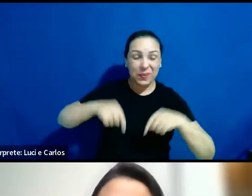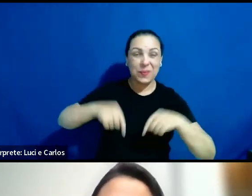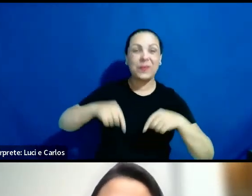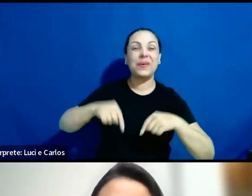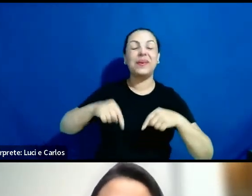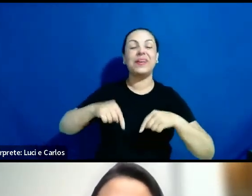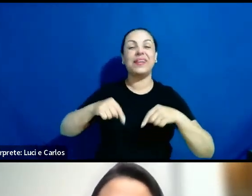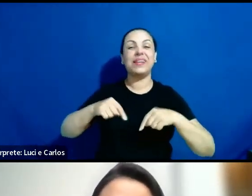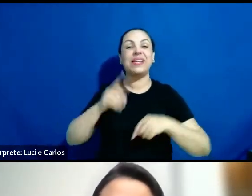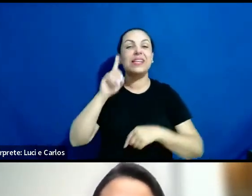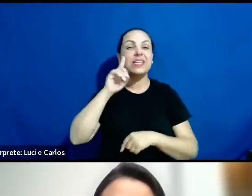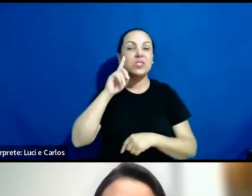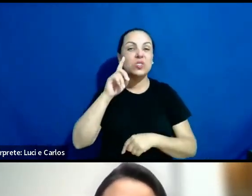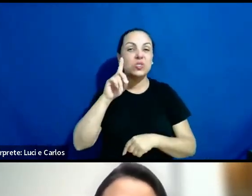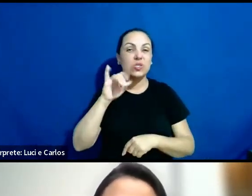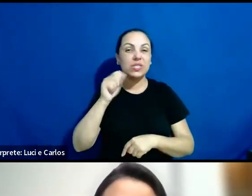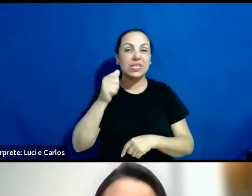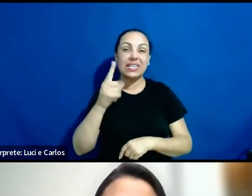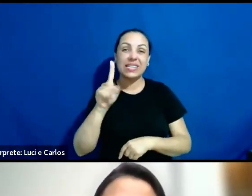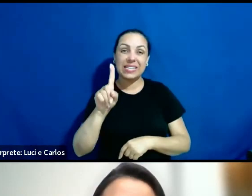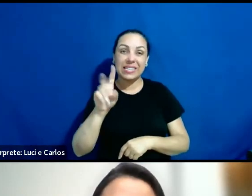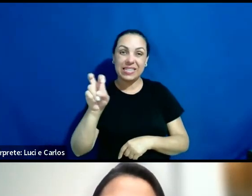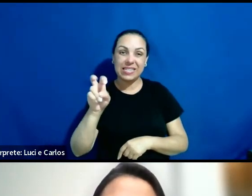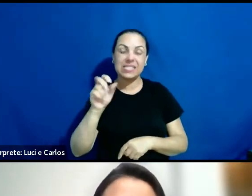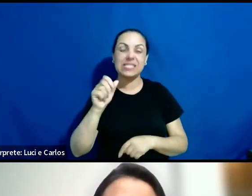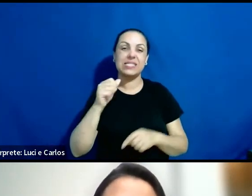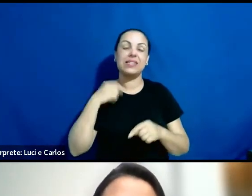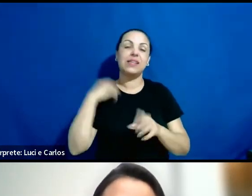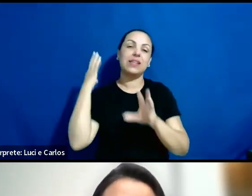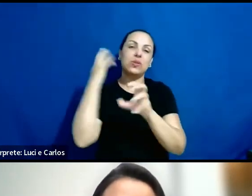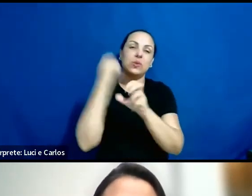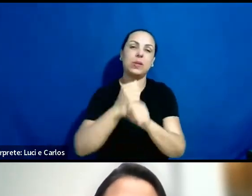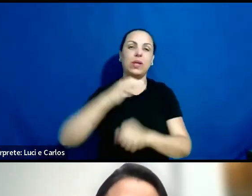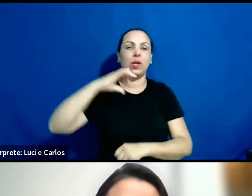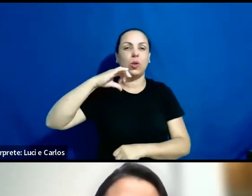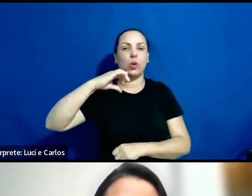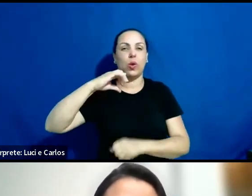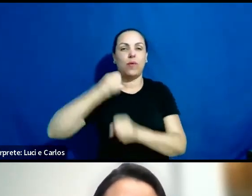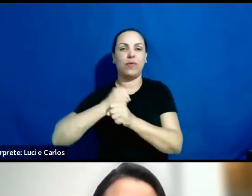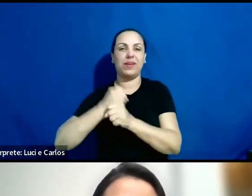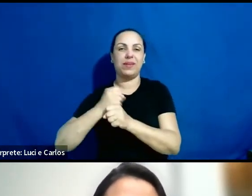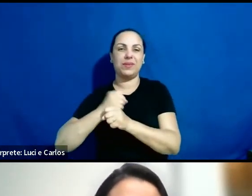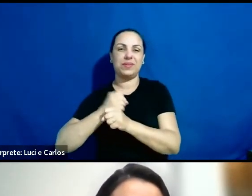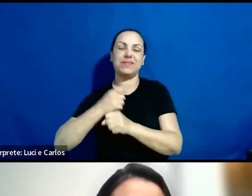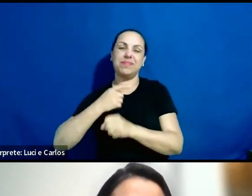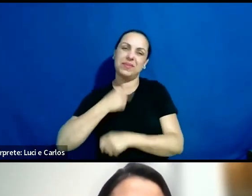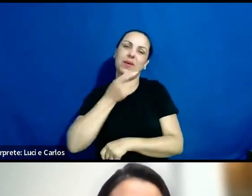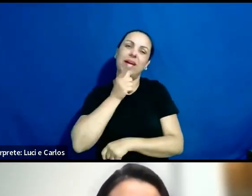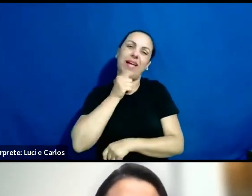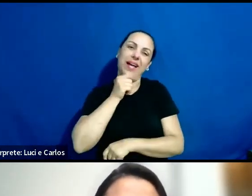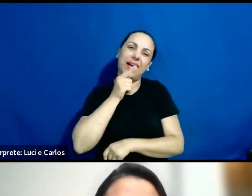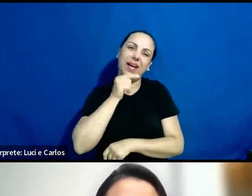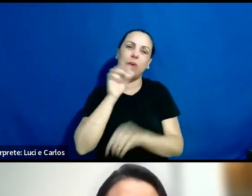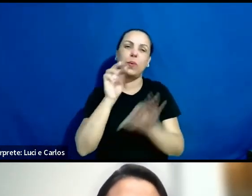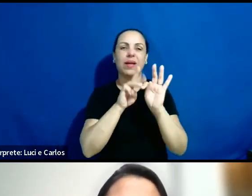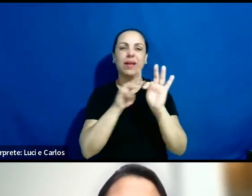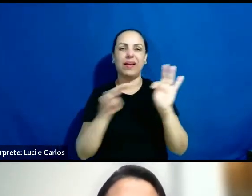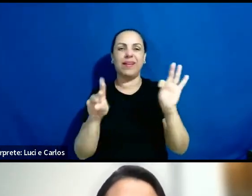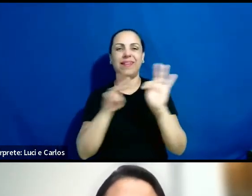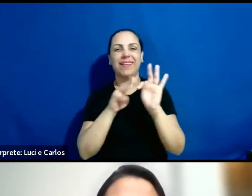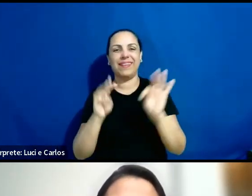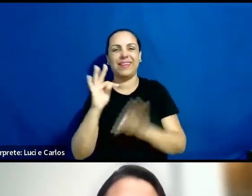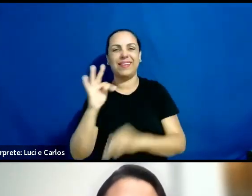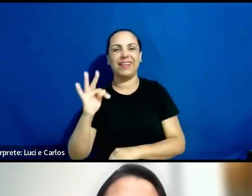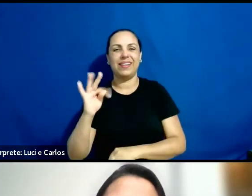estamos, agora dia 15, completa 9 anos que eu iniciei a fazer o uso da água magnetizada.